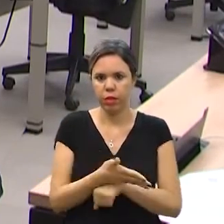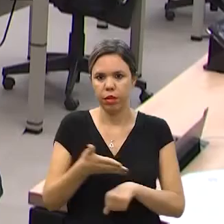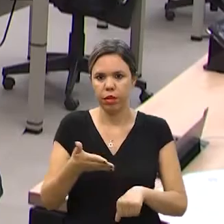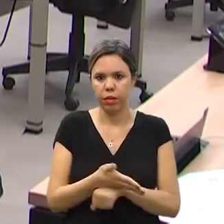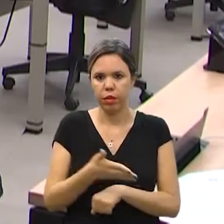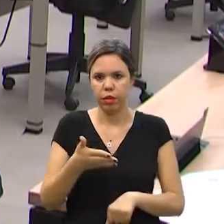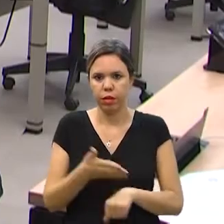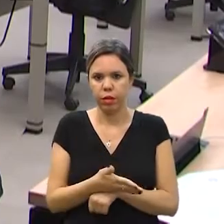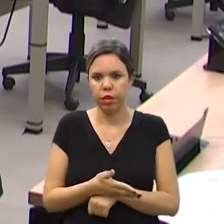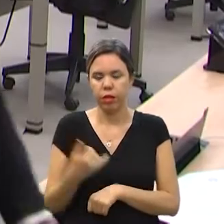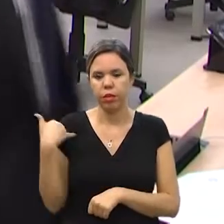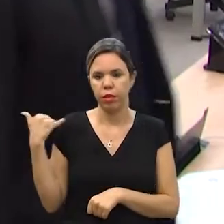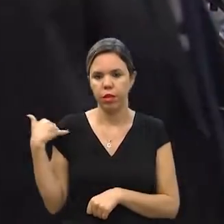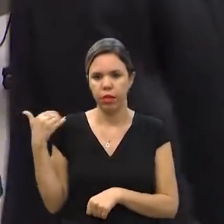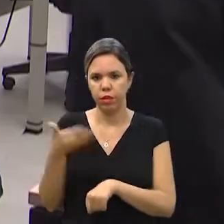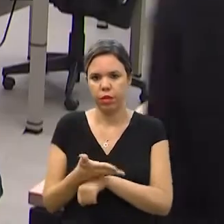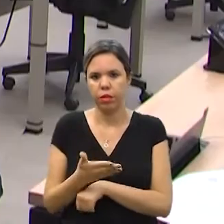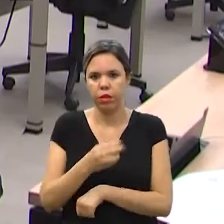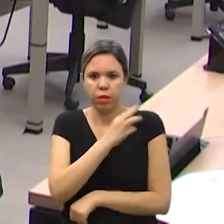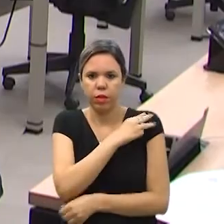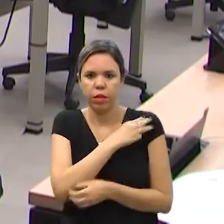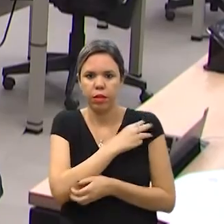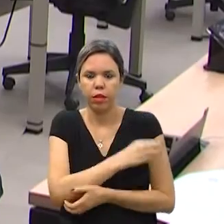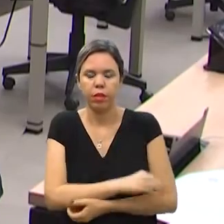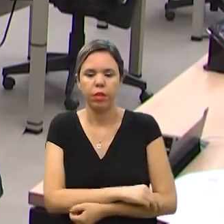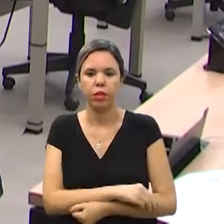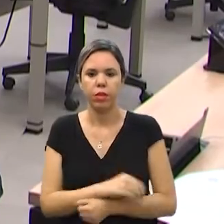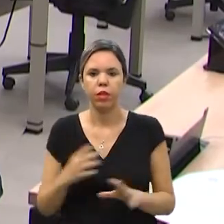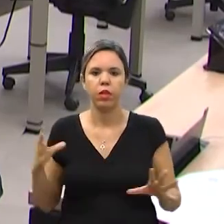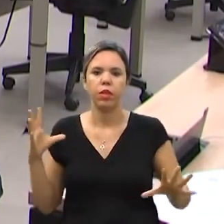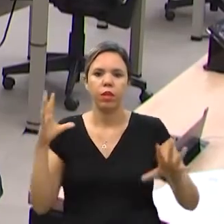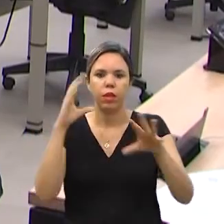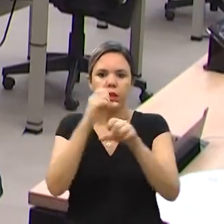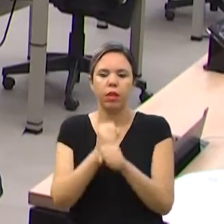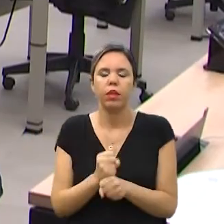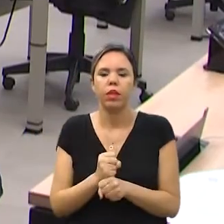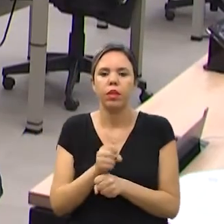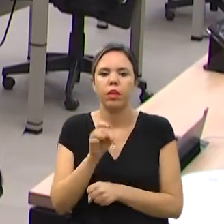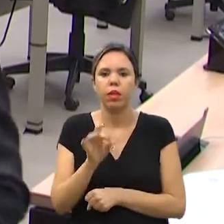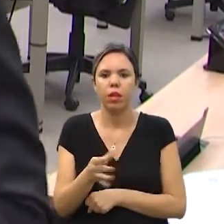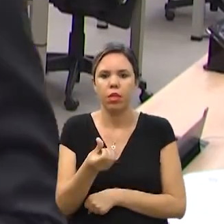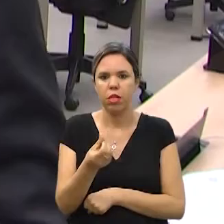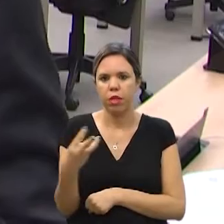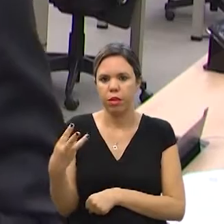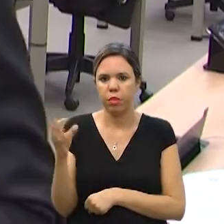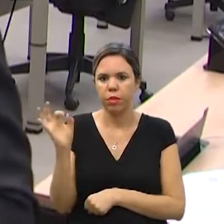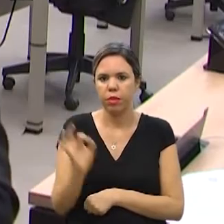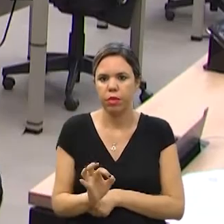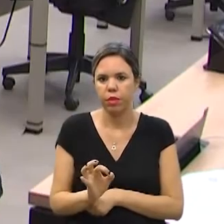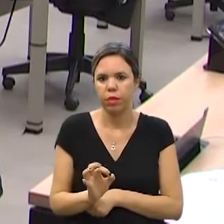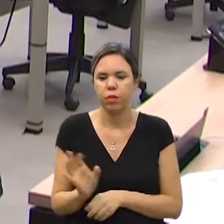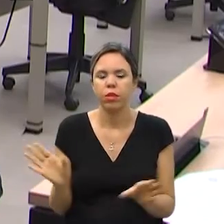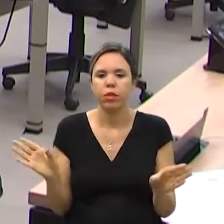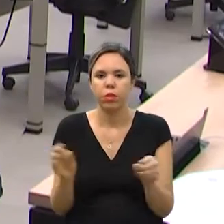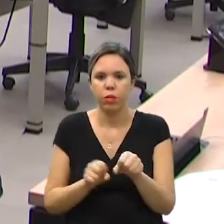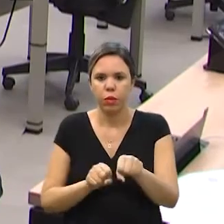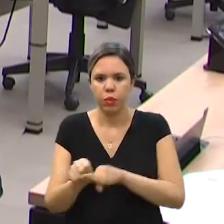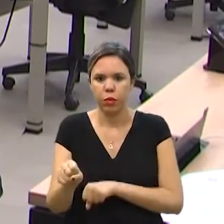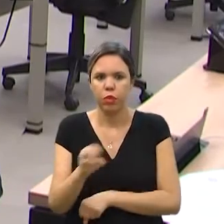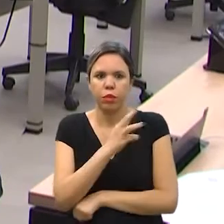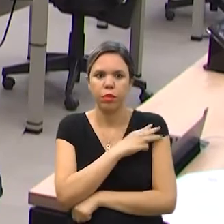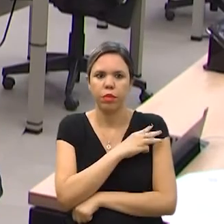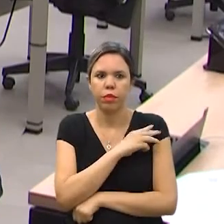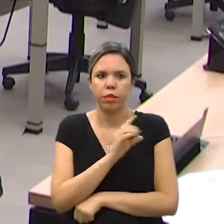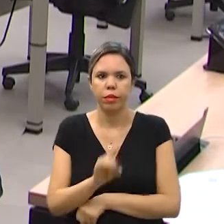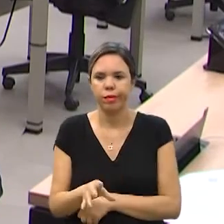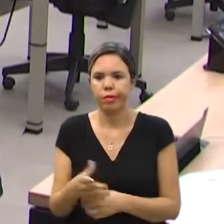frequentando, com idade para frequentar o ensino médio. Desse total, apenas 63% concluíram o ensino